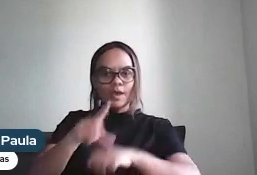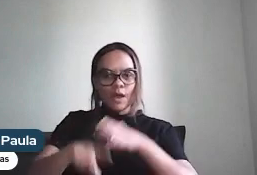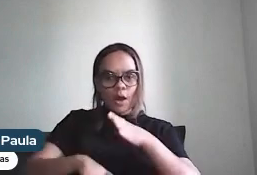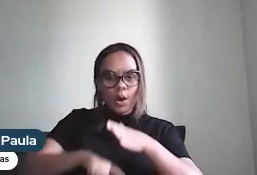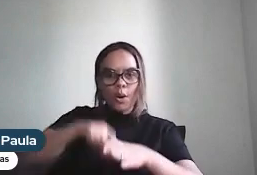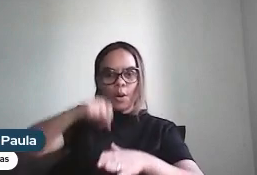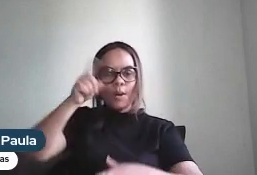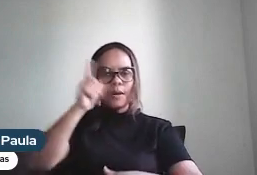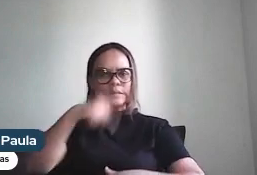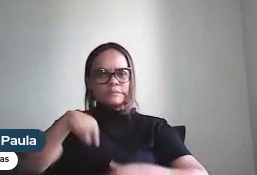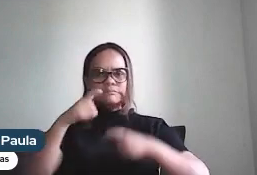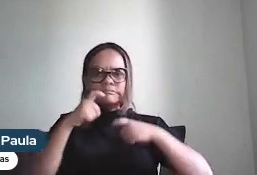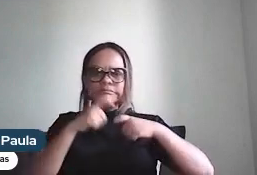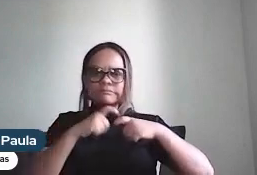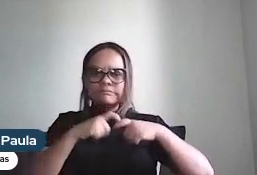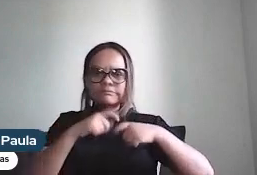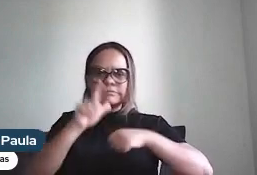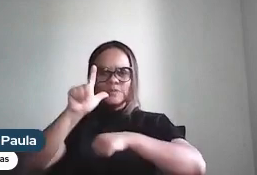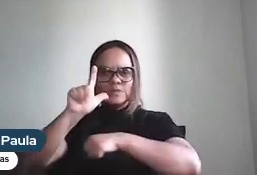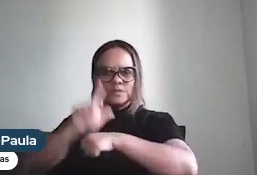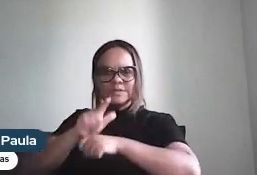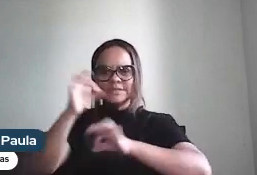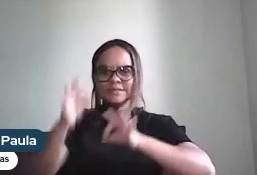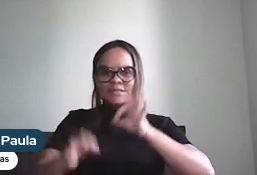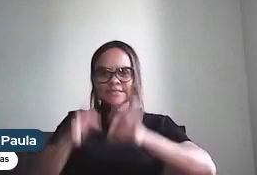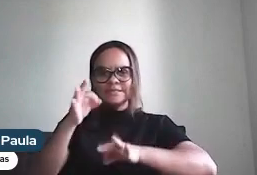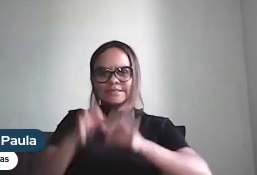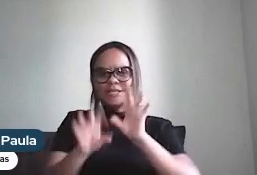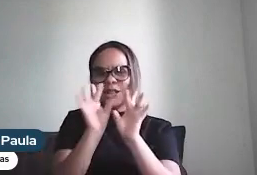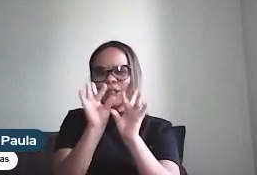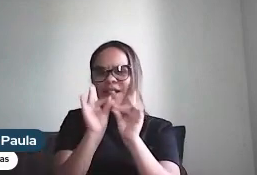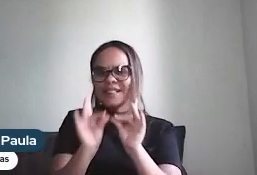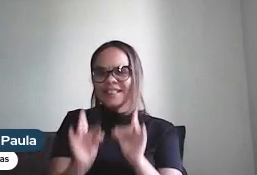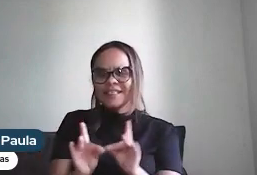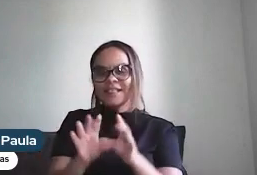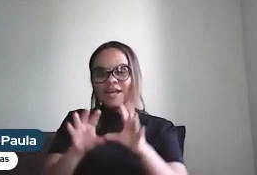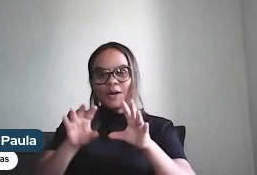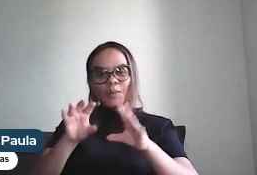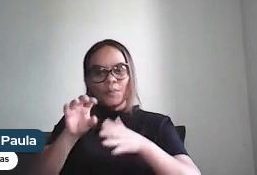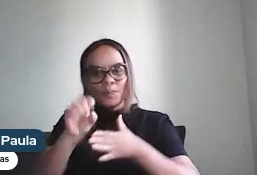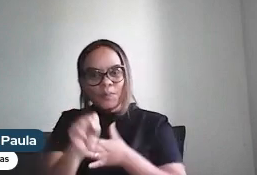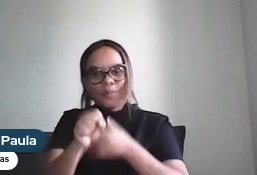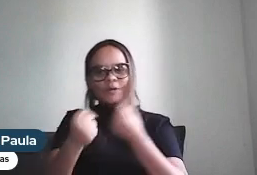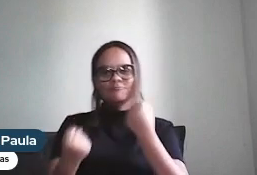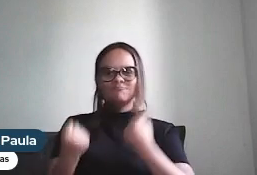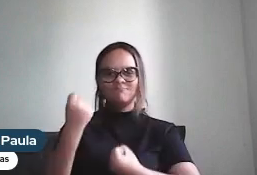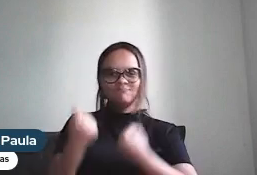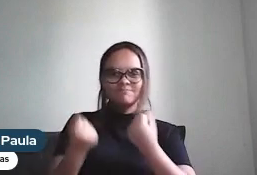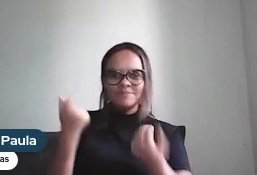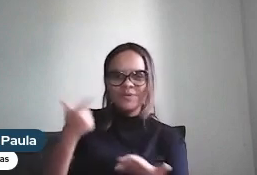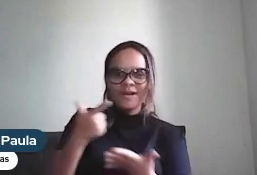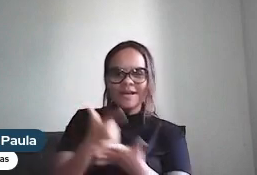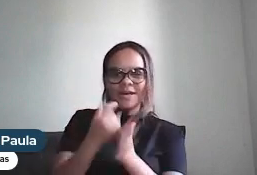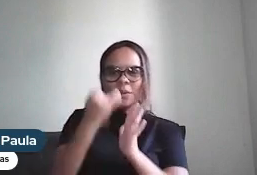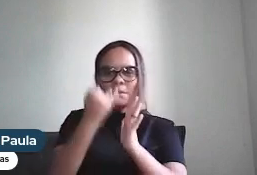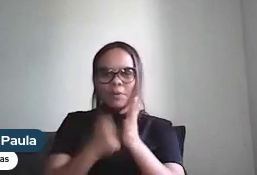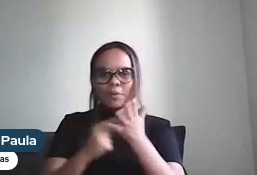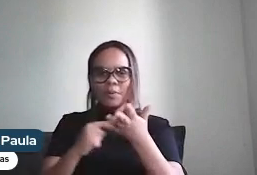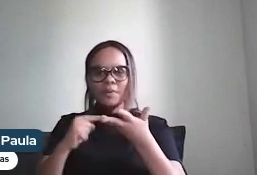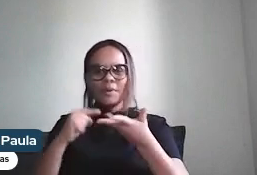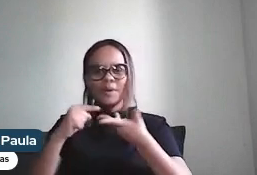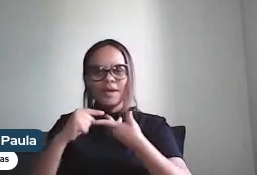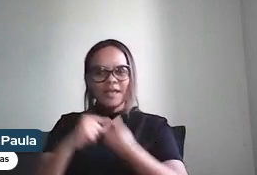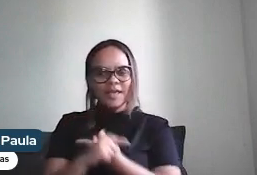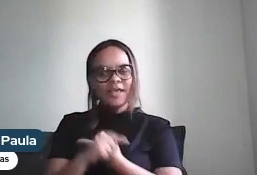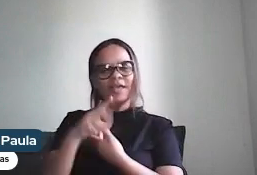clínica para buscar um laudo justo e com critérios para a aquisição de veículos com benefícios fiscais, como a isenção